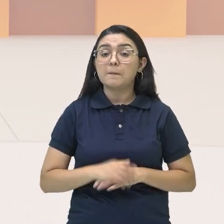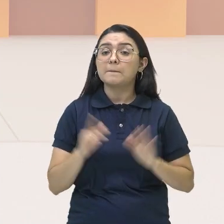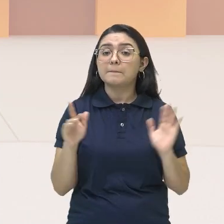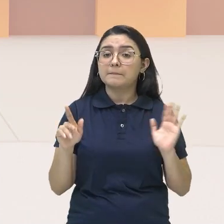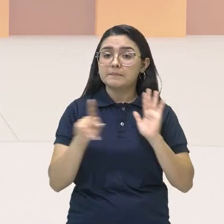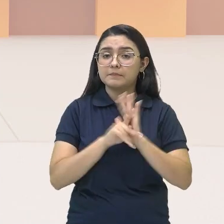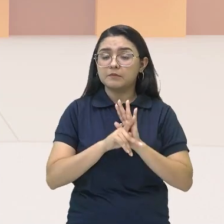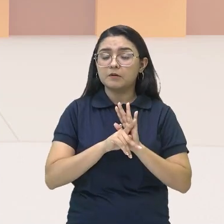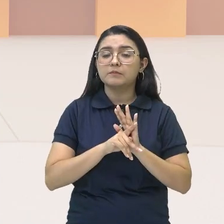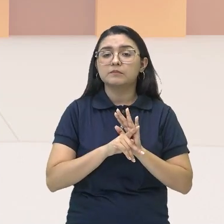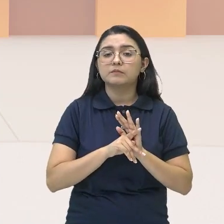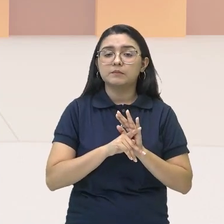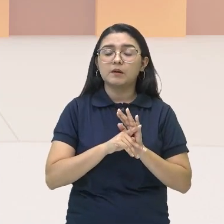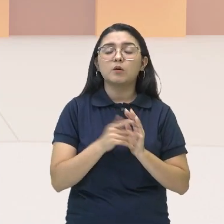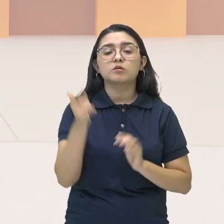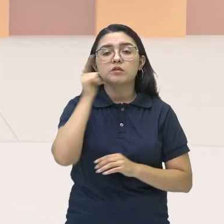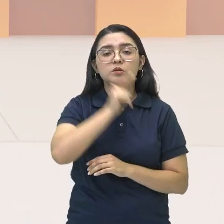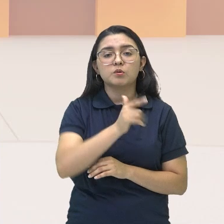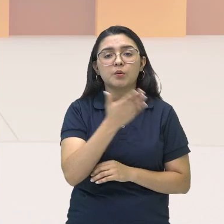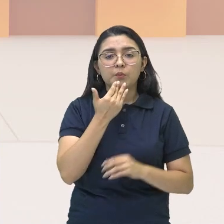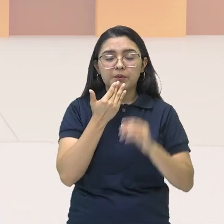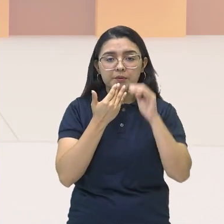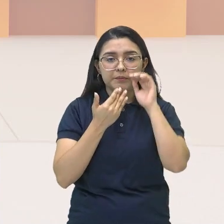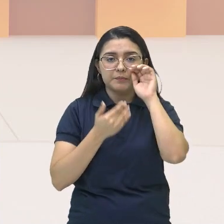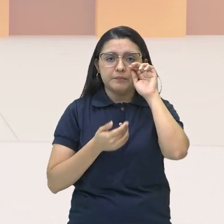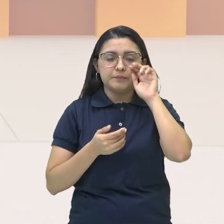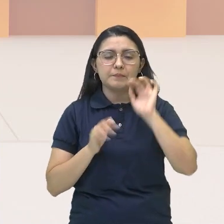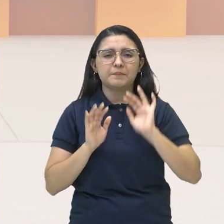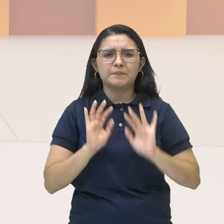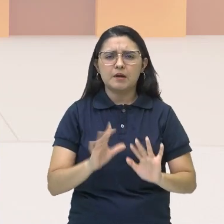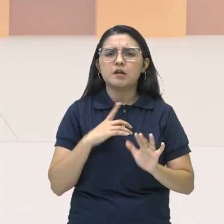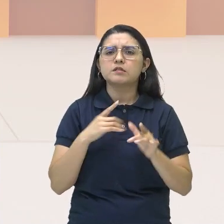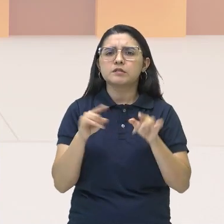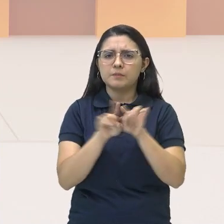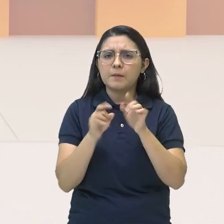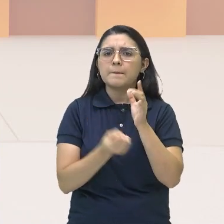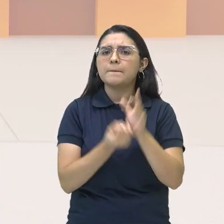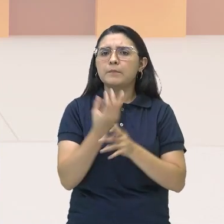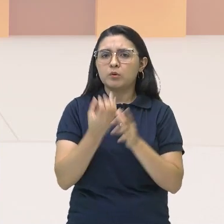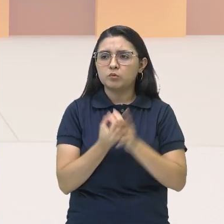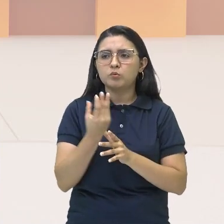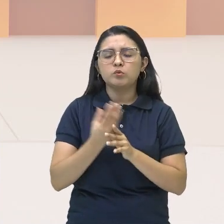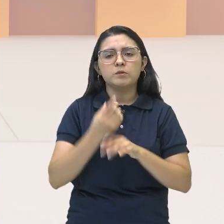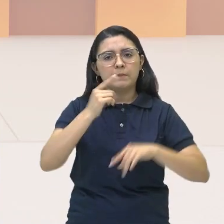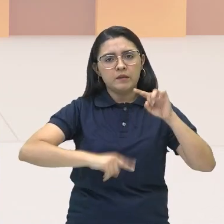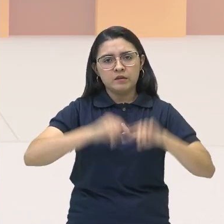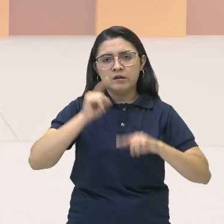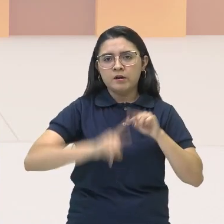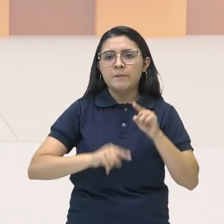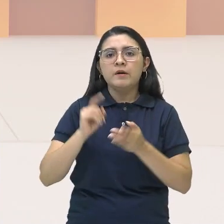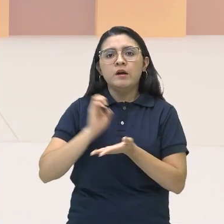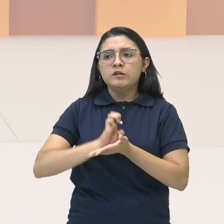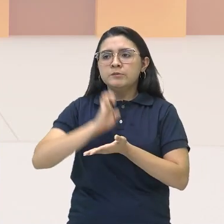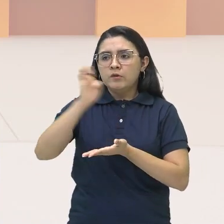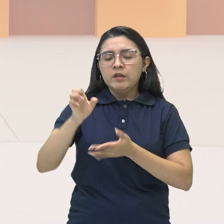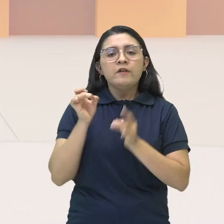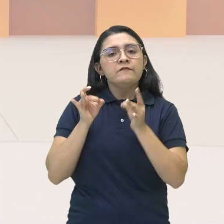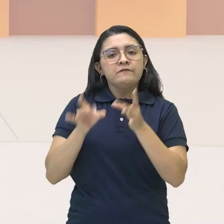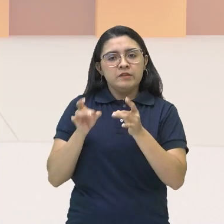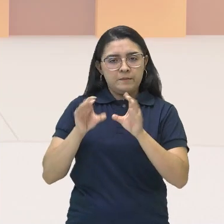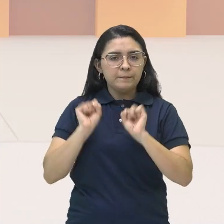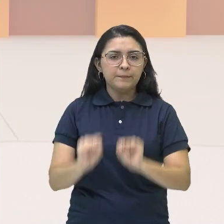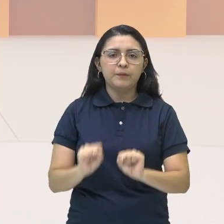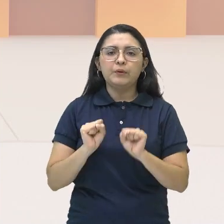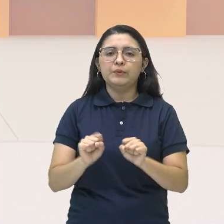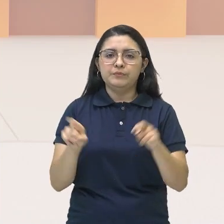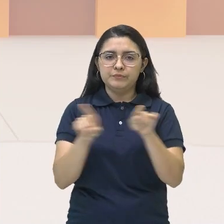próprio, para a sua subsistência, né? Mas ele produz também para venda. Alguns dos seus produtos ele pode também